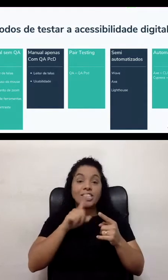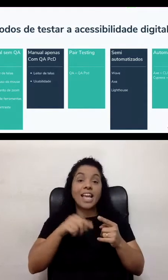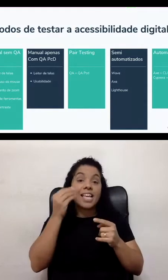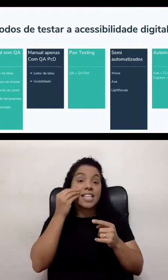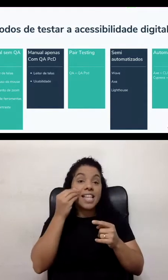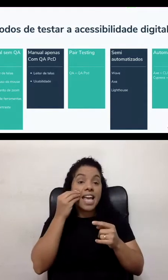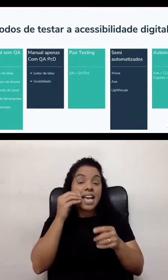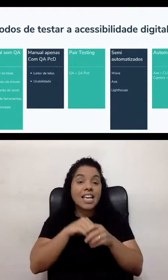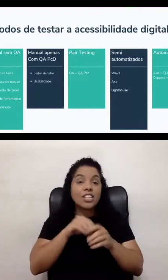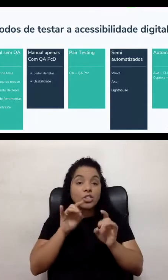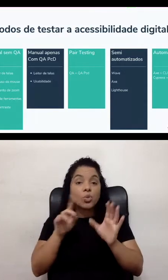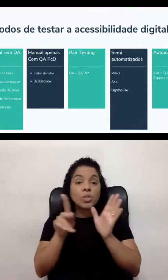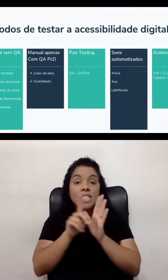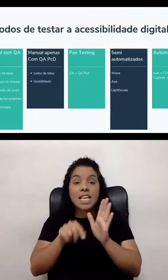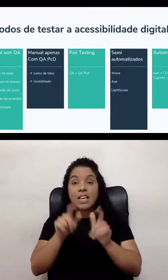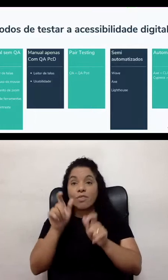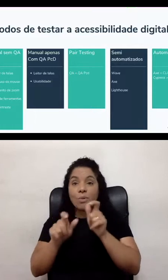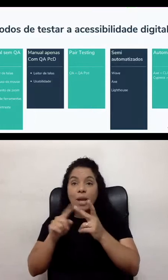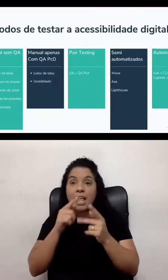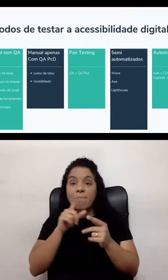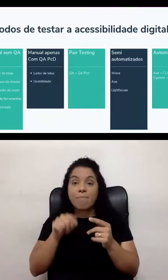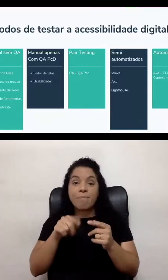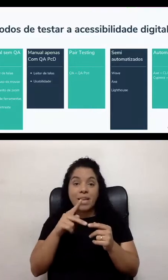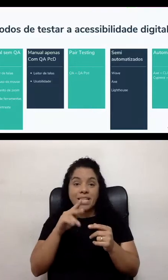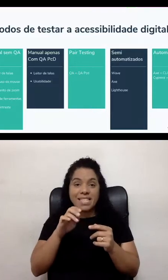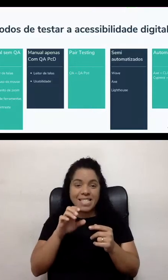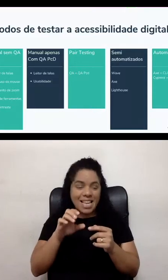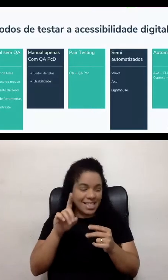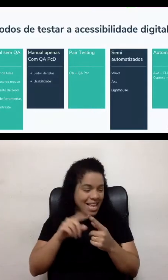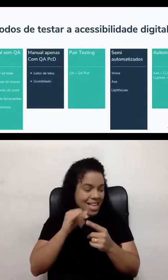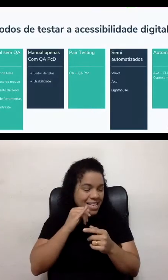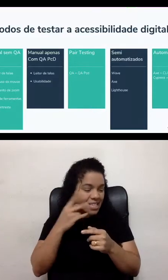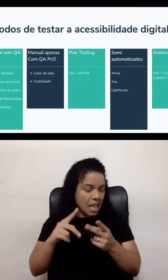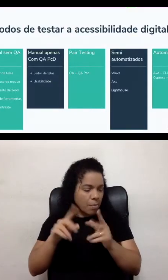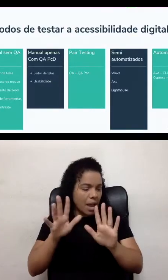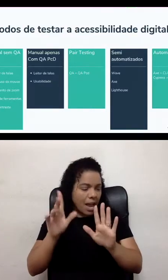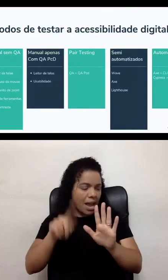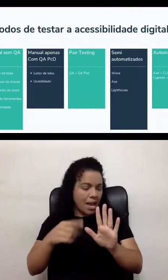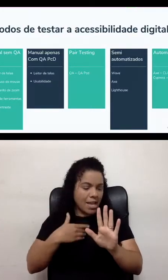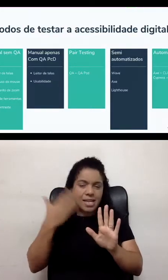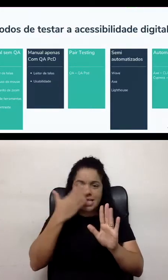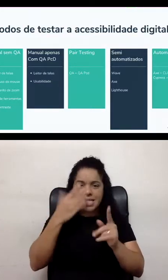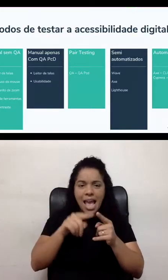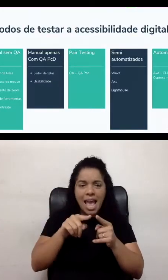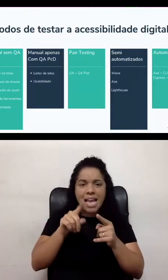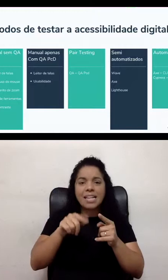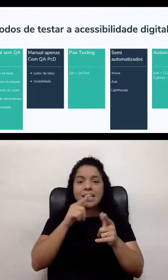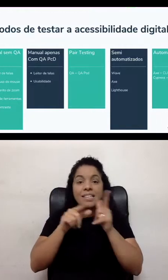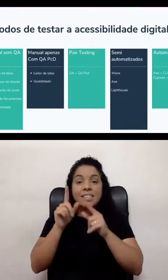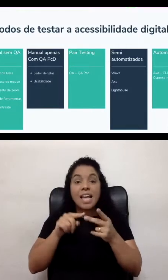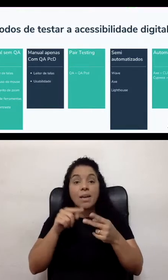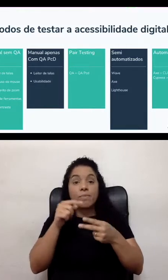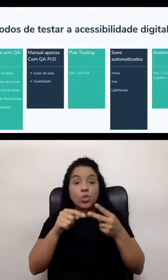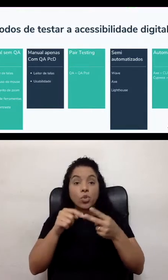feito exclusivamente pela pessoa, pelo PCD, por exemplo, uma pessoa que é cega. Ela tem